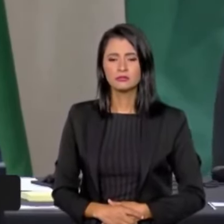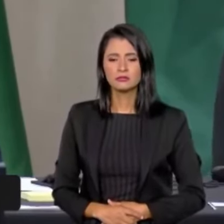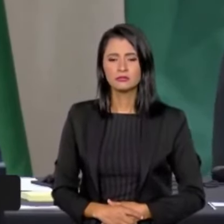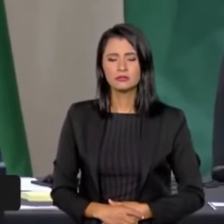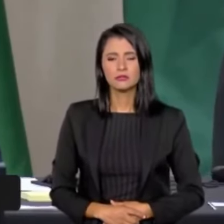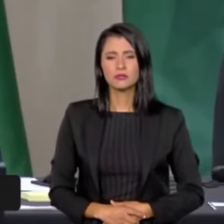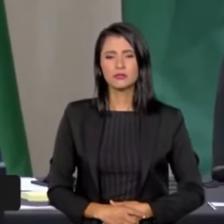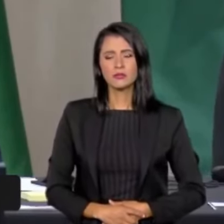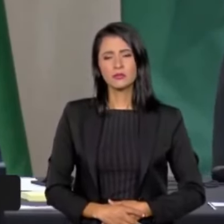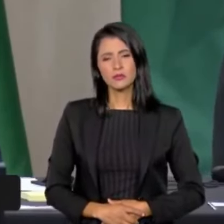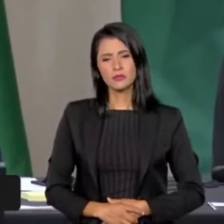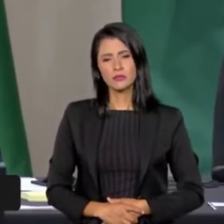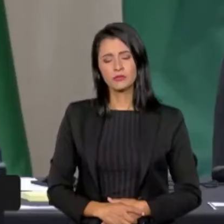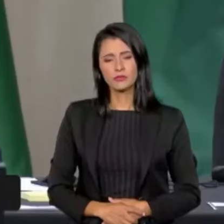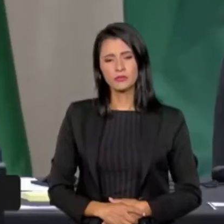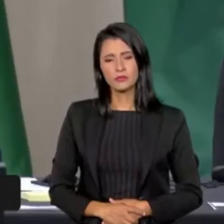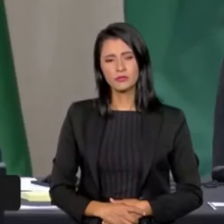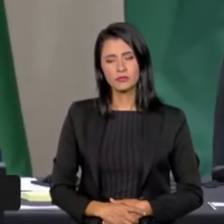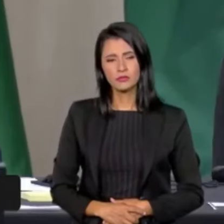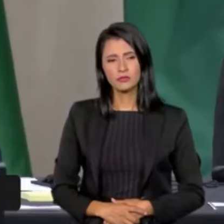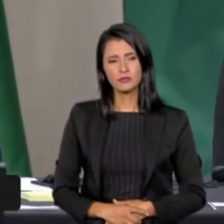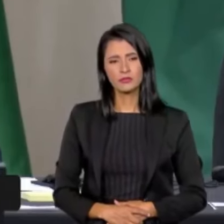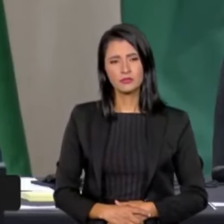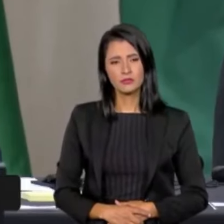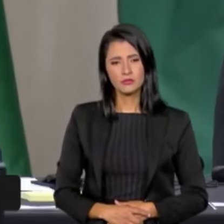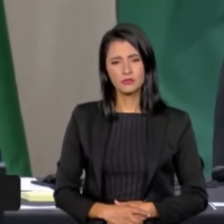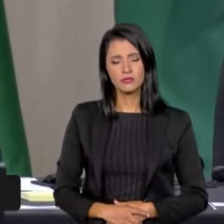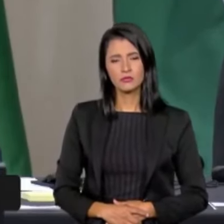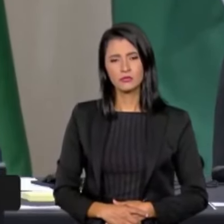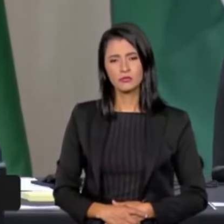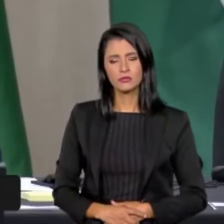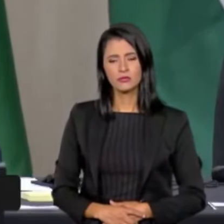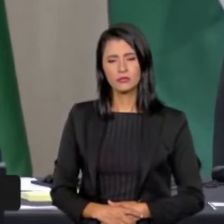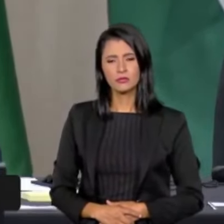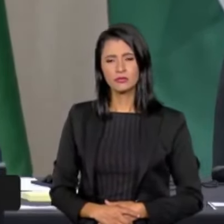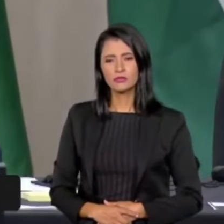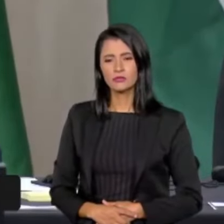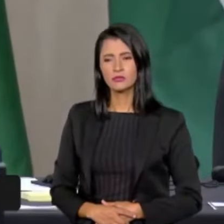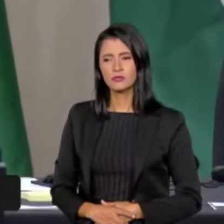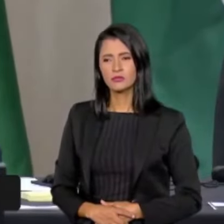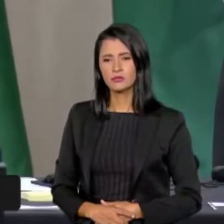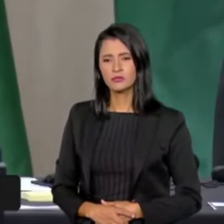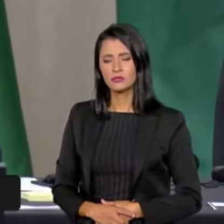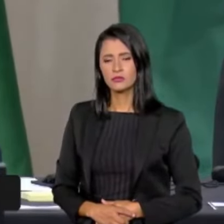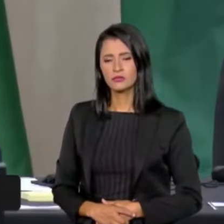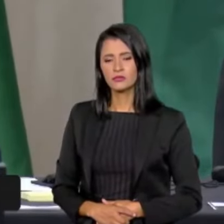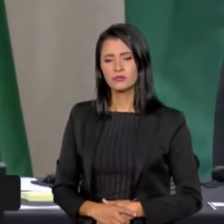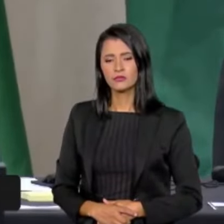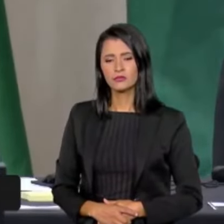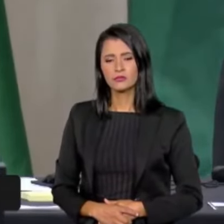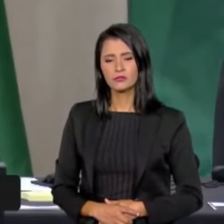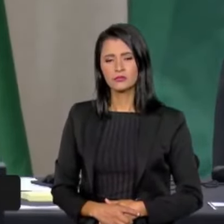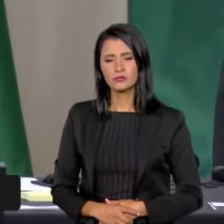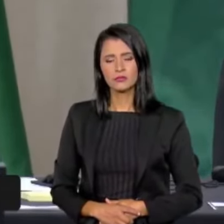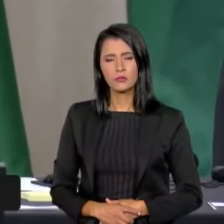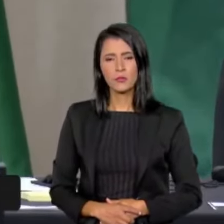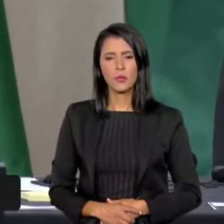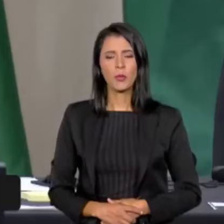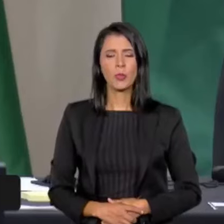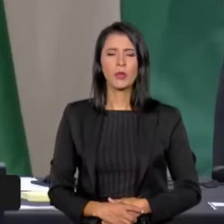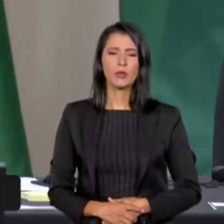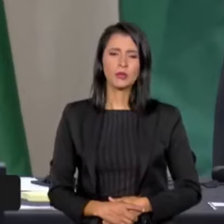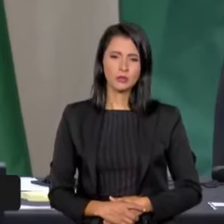and preserve the memory of the scourges of colonialism and slavery. Nossa